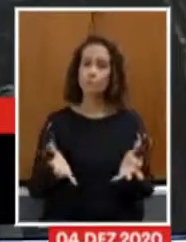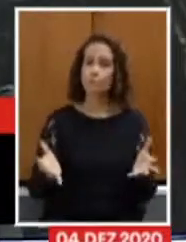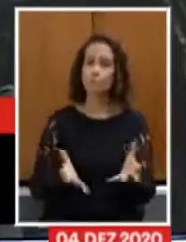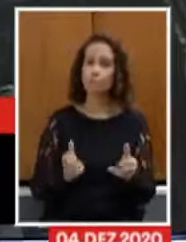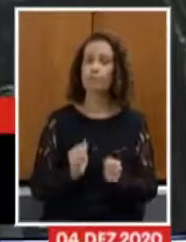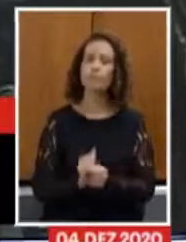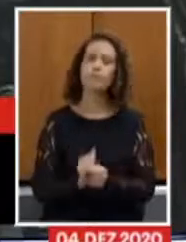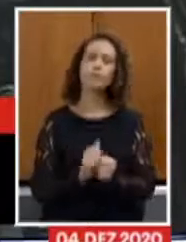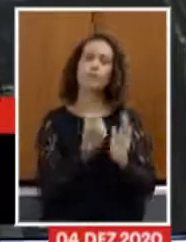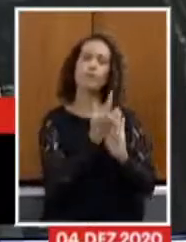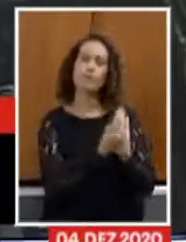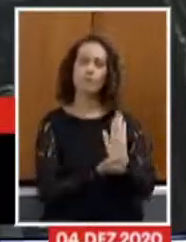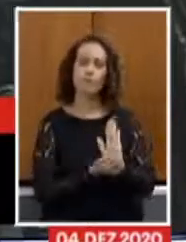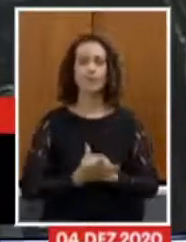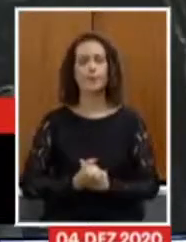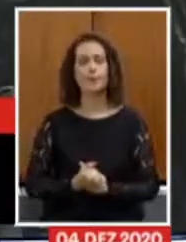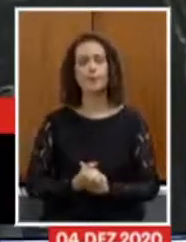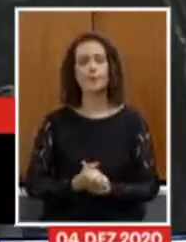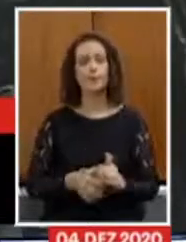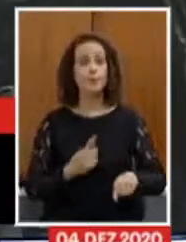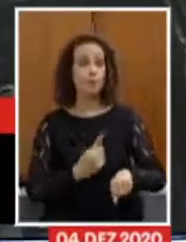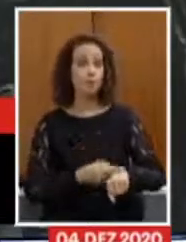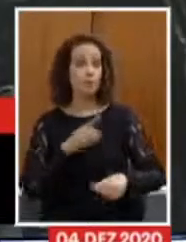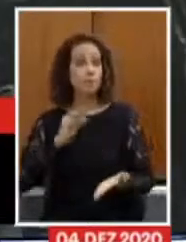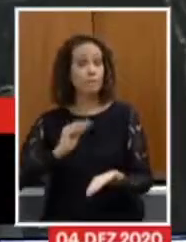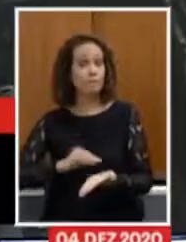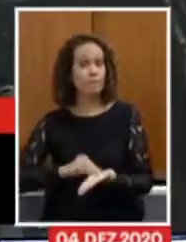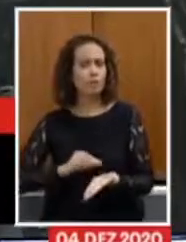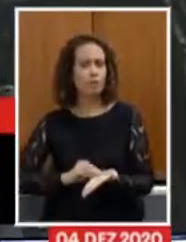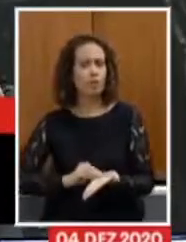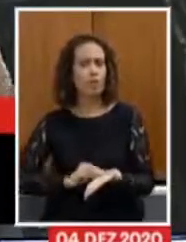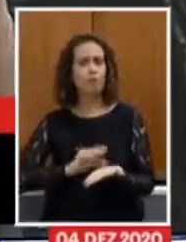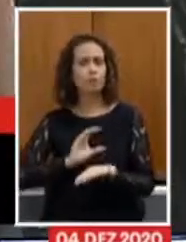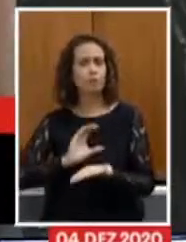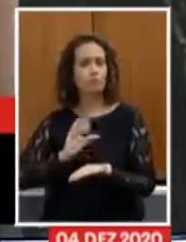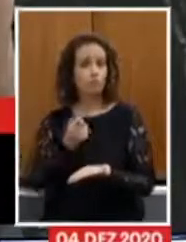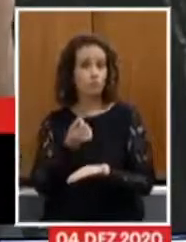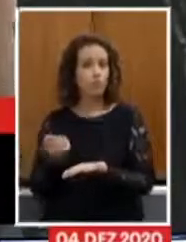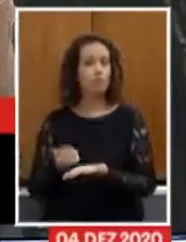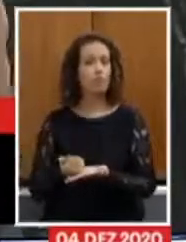sua receita. No momento que faltar recursos para que o Estado chegue a